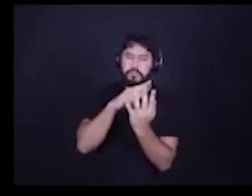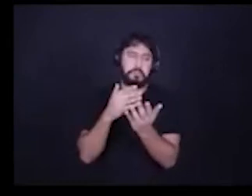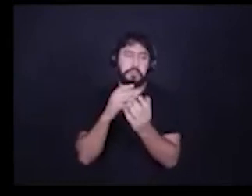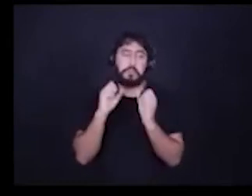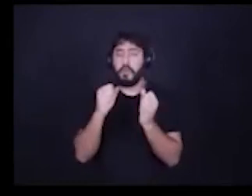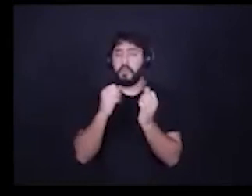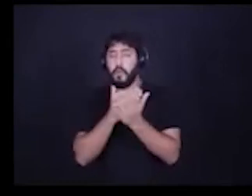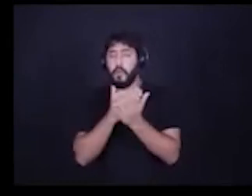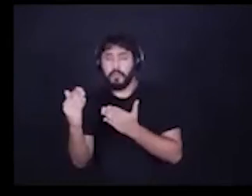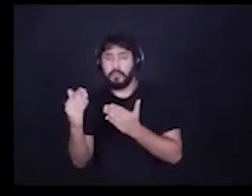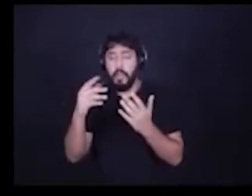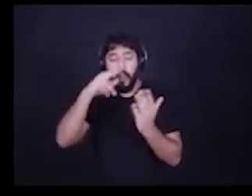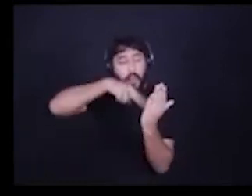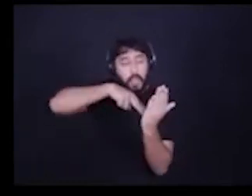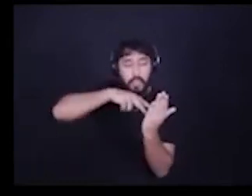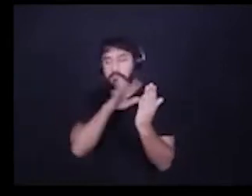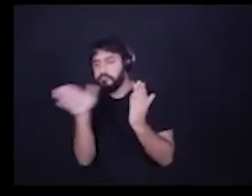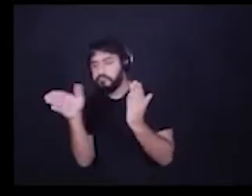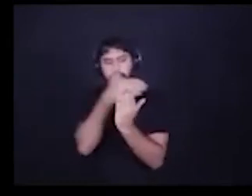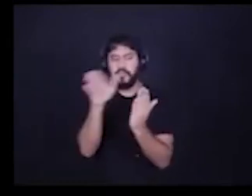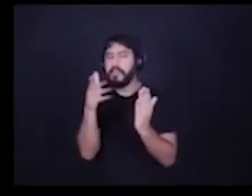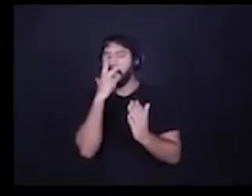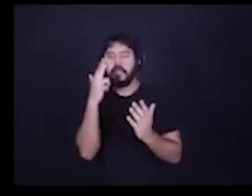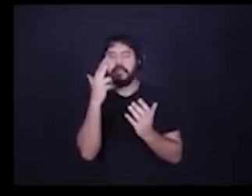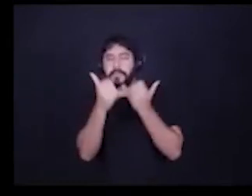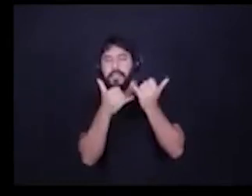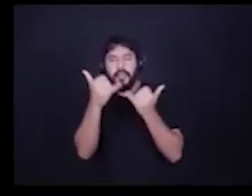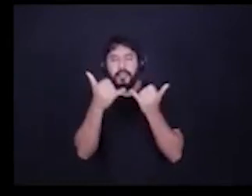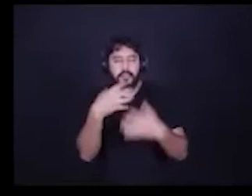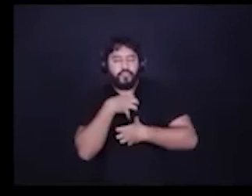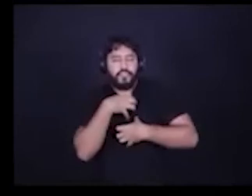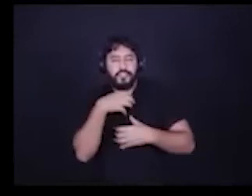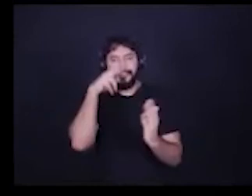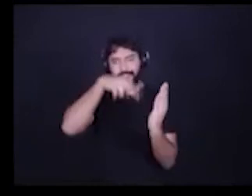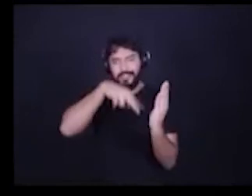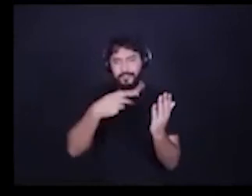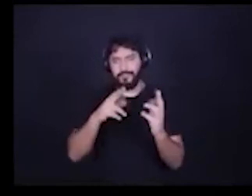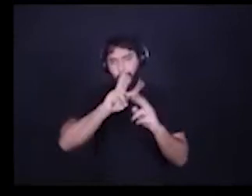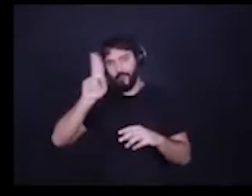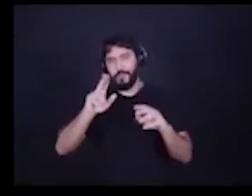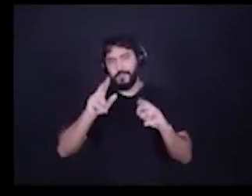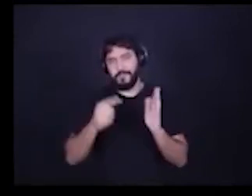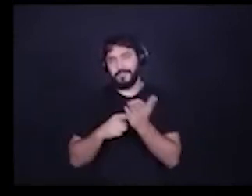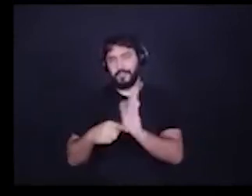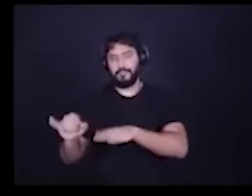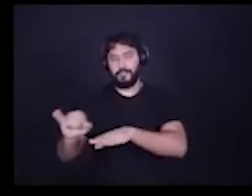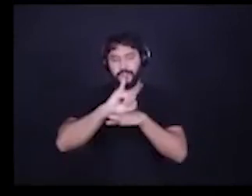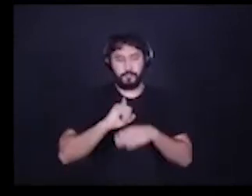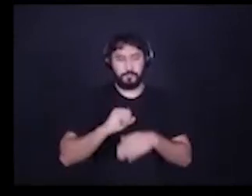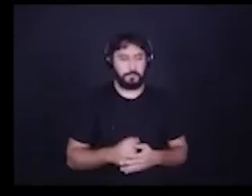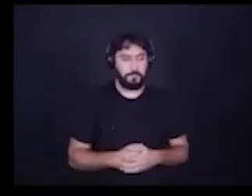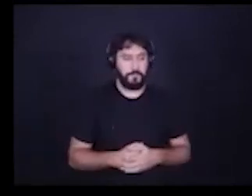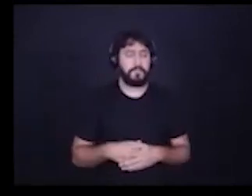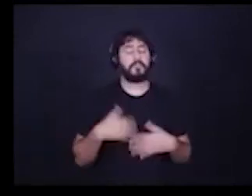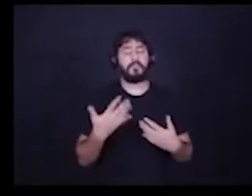Sou, então brincar um pouco até com essa coisa do sentido de leitura da própria nome da exposição. E aí fui testando